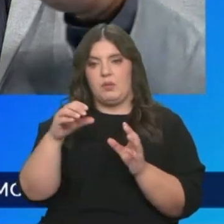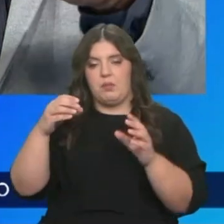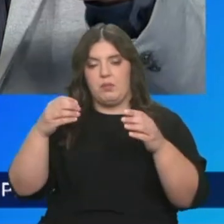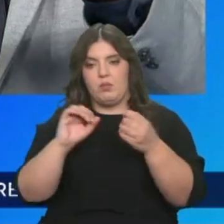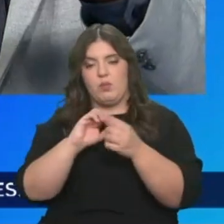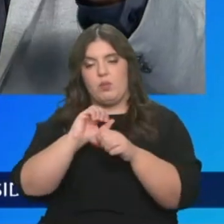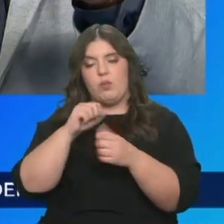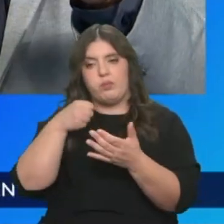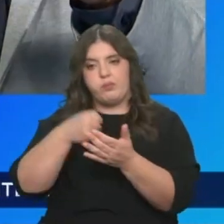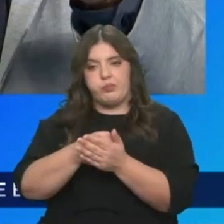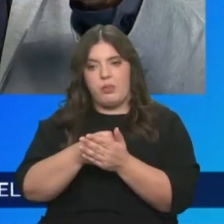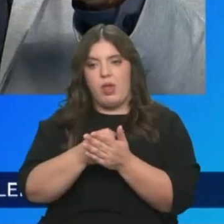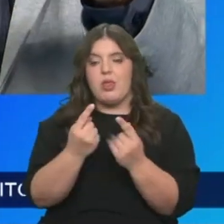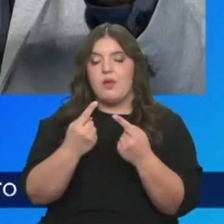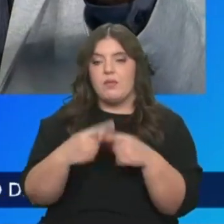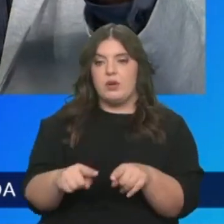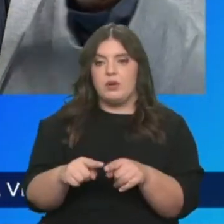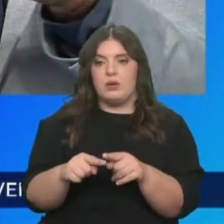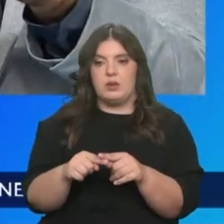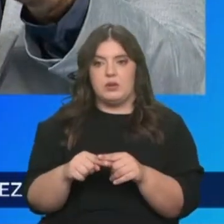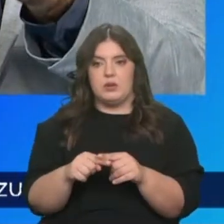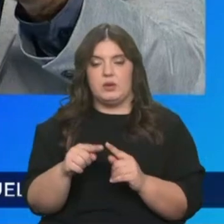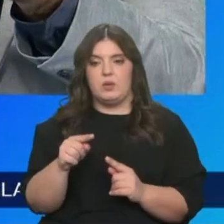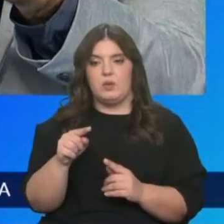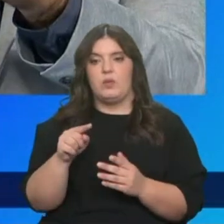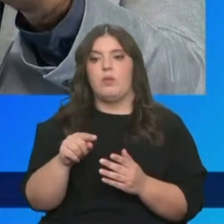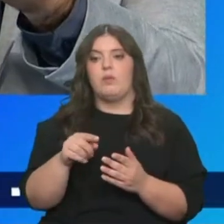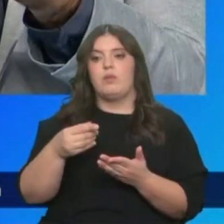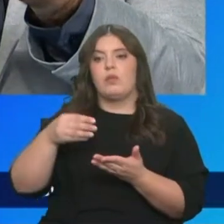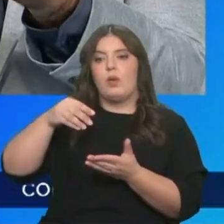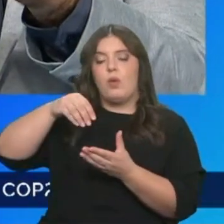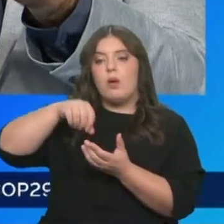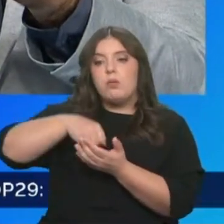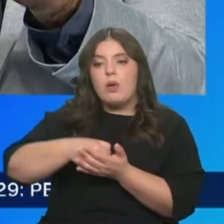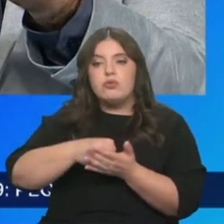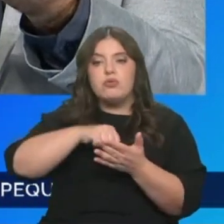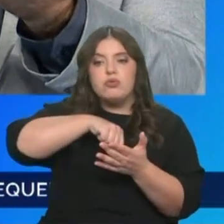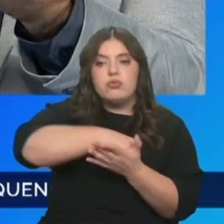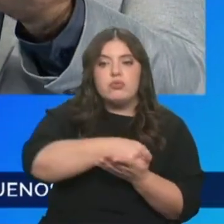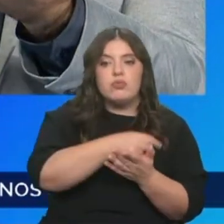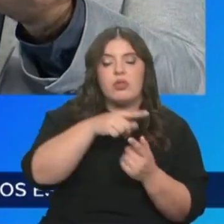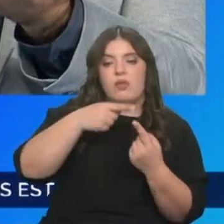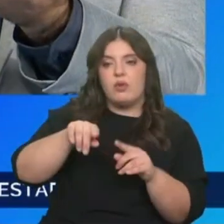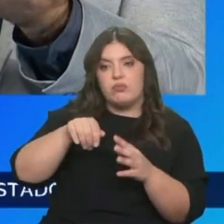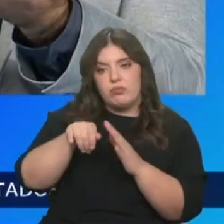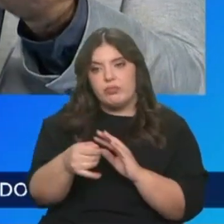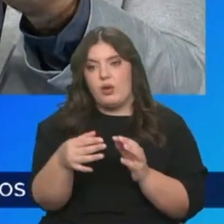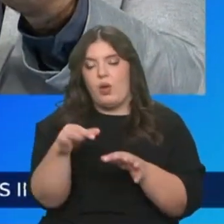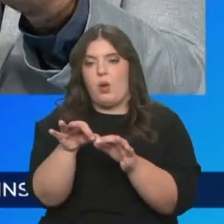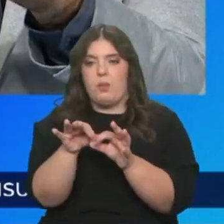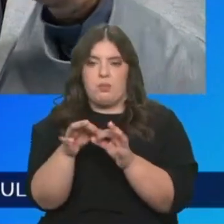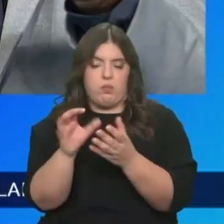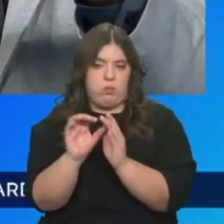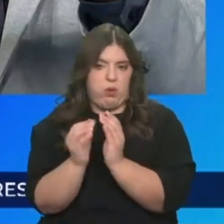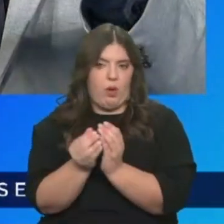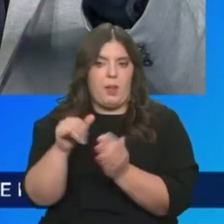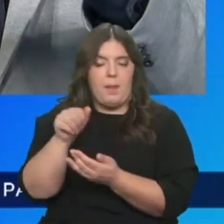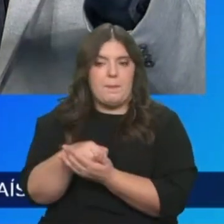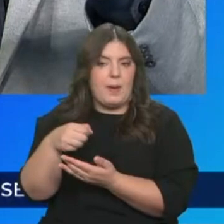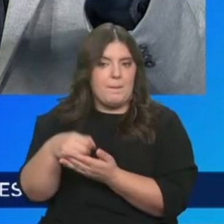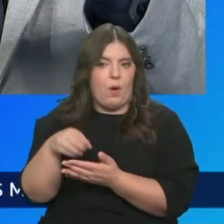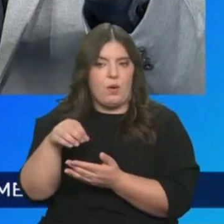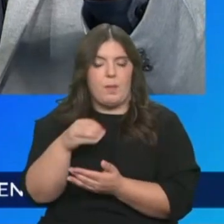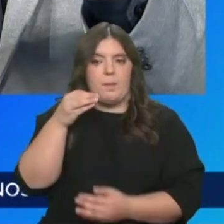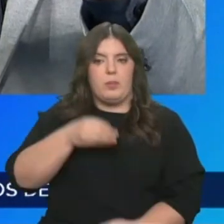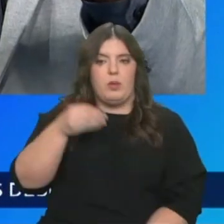diferentes. Faz, no fundo, uma espécie de poços diferentes. Claro que a bola de ping-pong faz um poço um